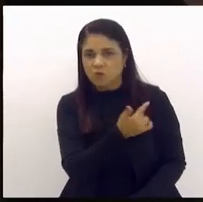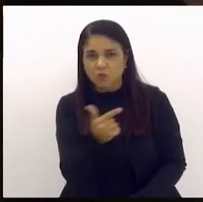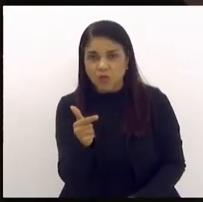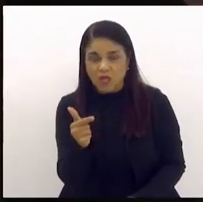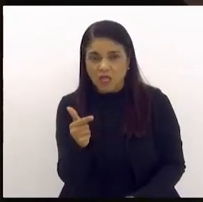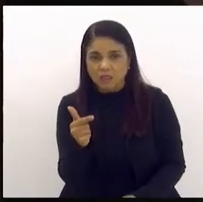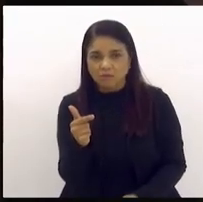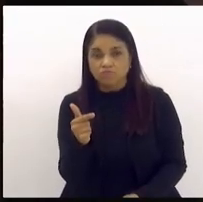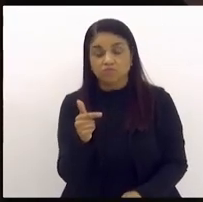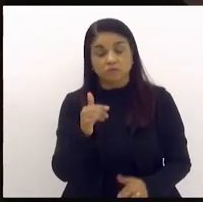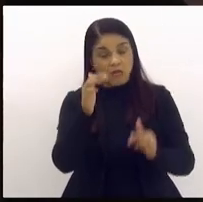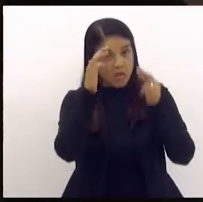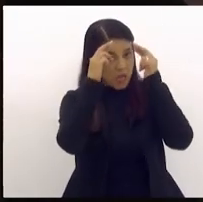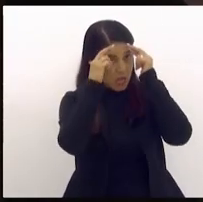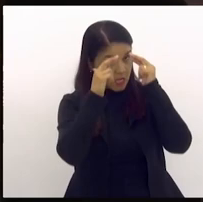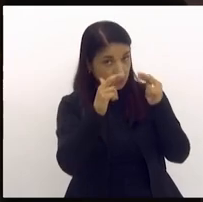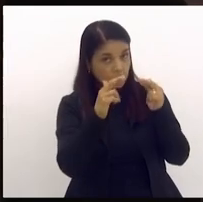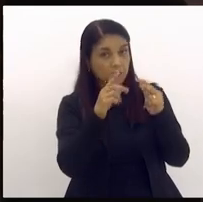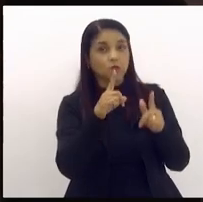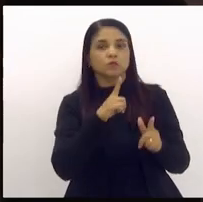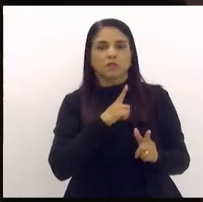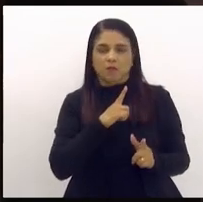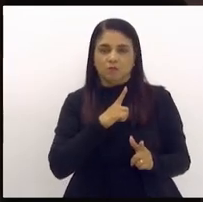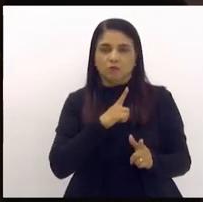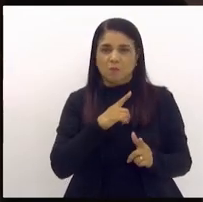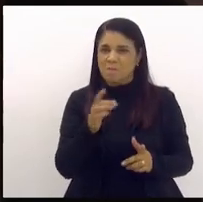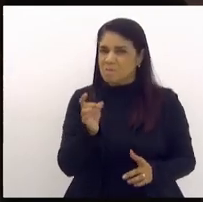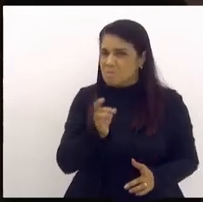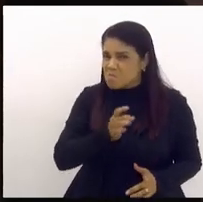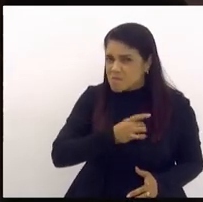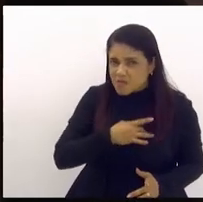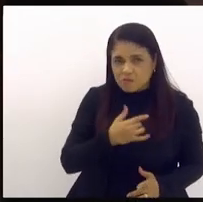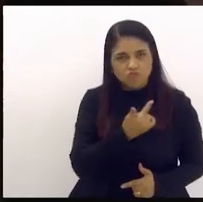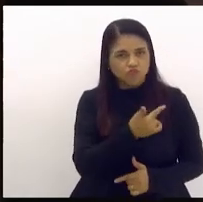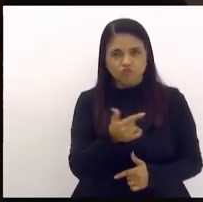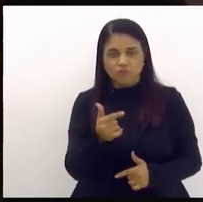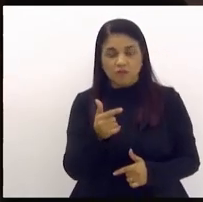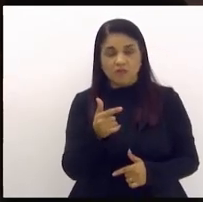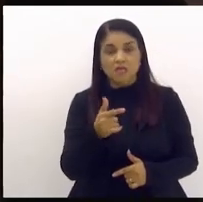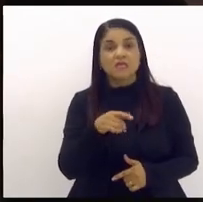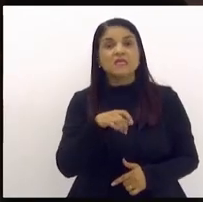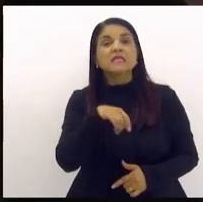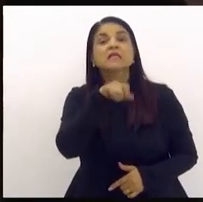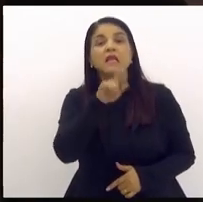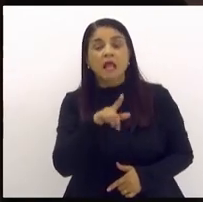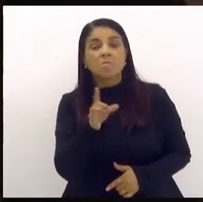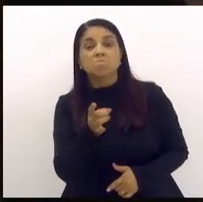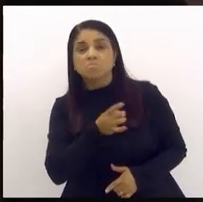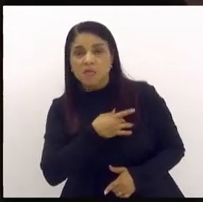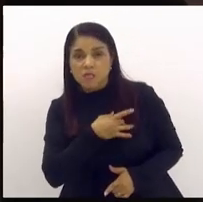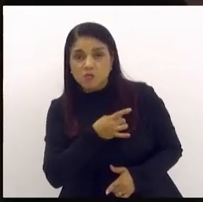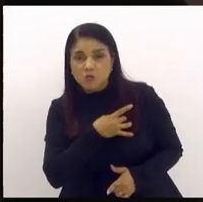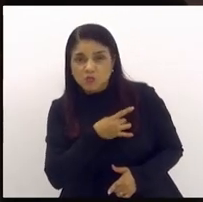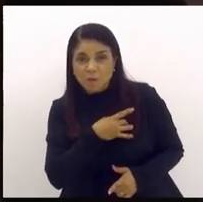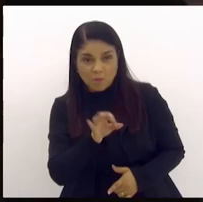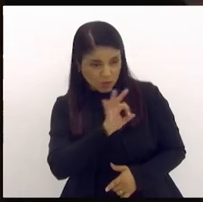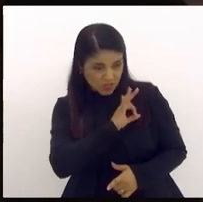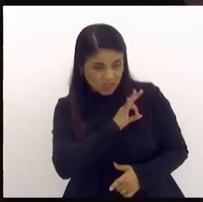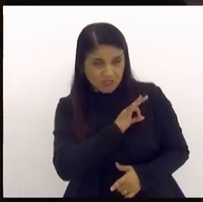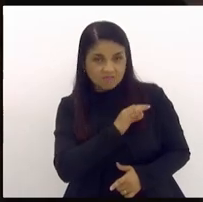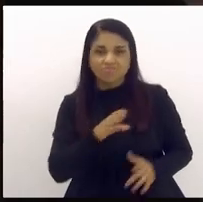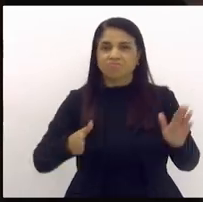Temos absoluto respeito, mas não tememos, porque quem tem medo de polícia é bandido. Nós não temos